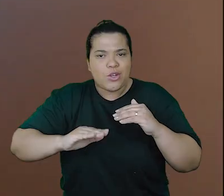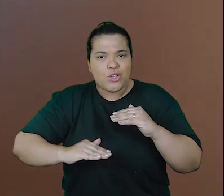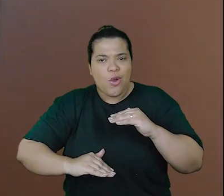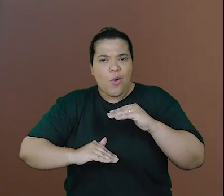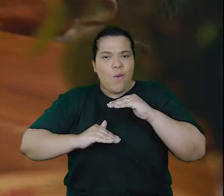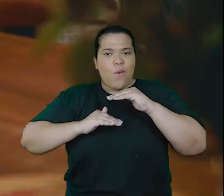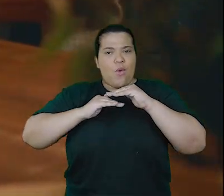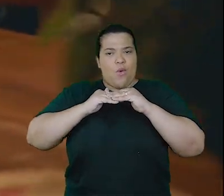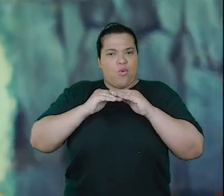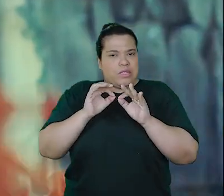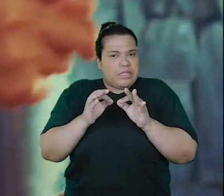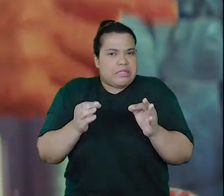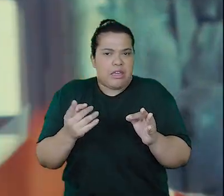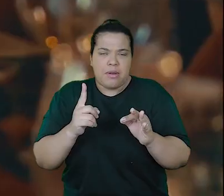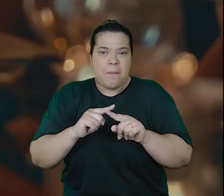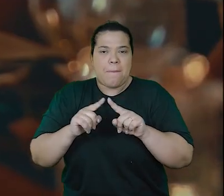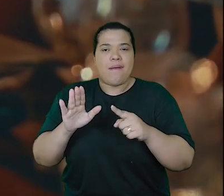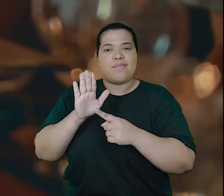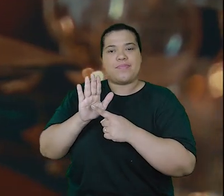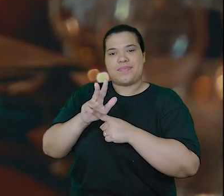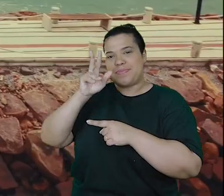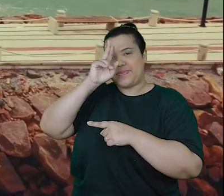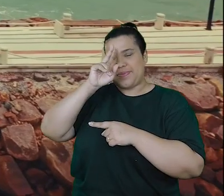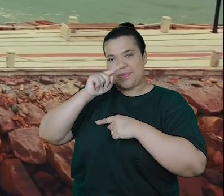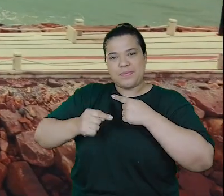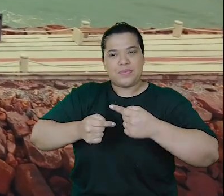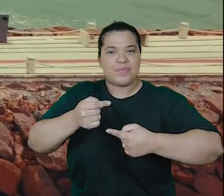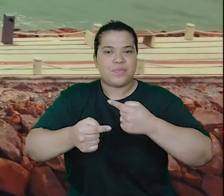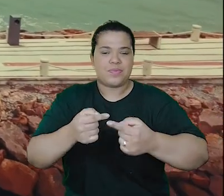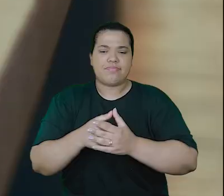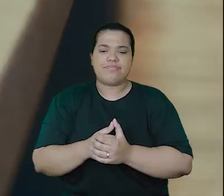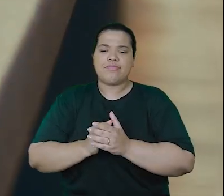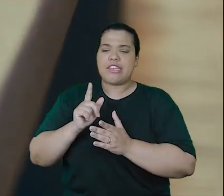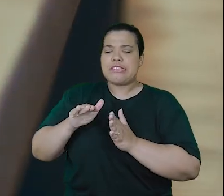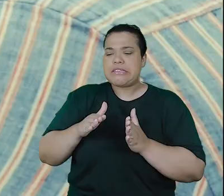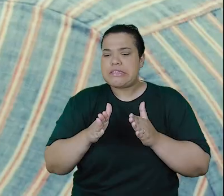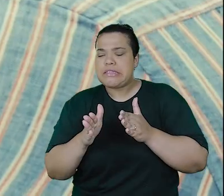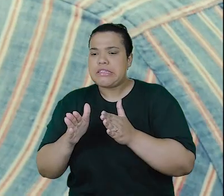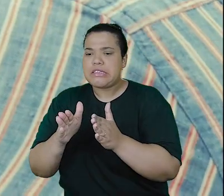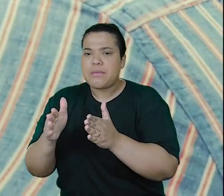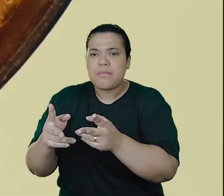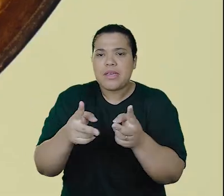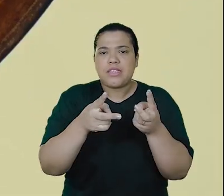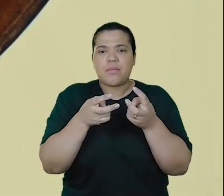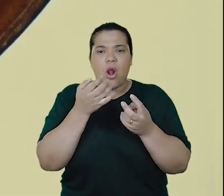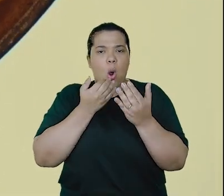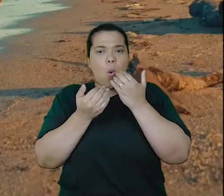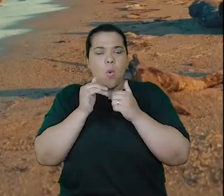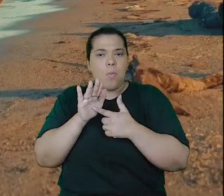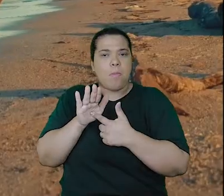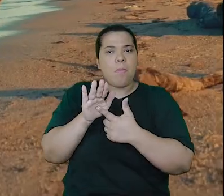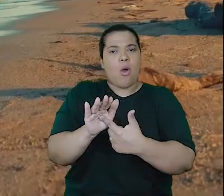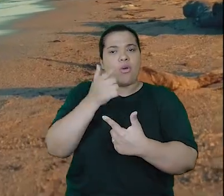sustento e passa a contar histórias. Nesta jornada, percebemos que a culinária fala